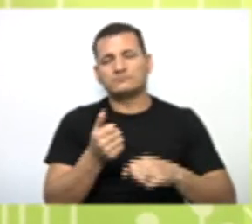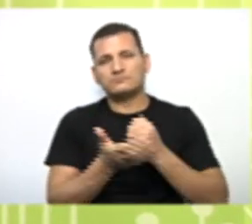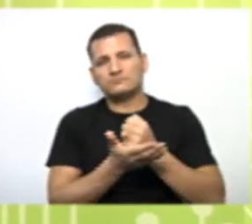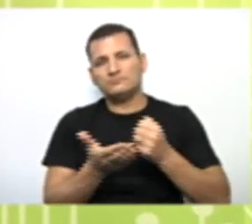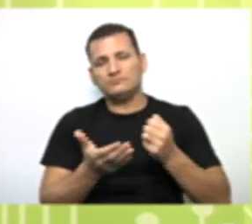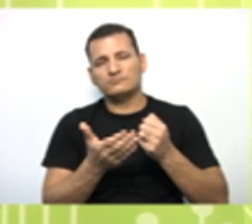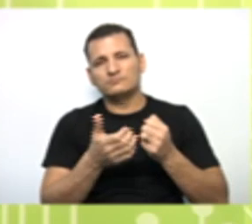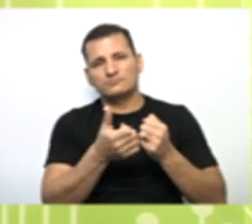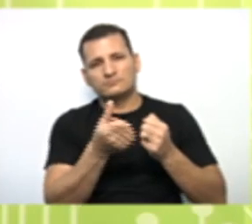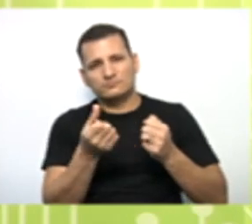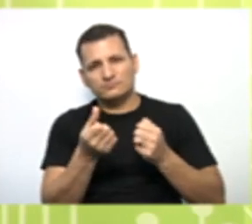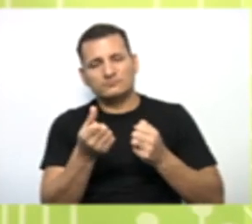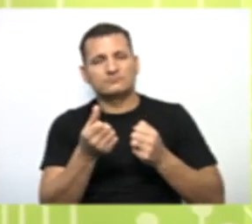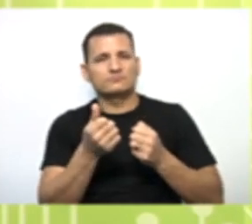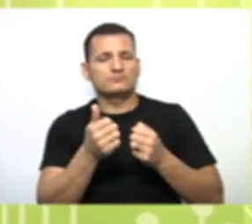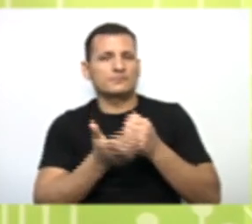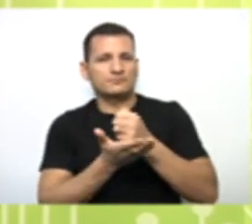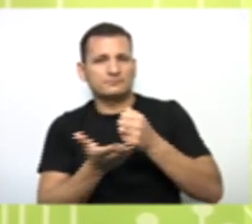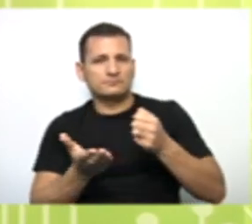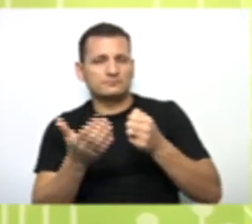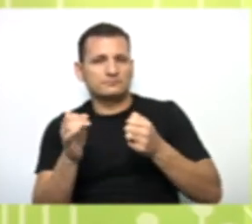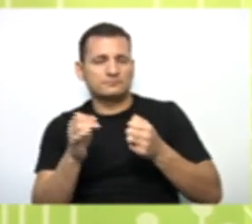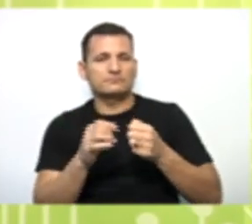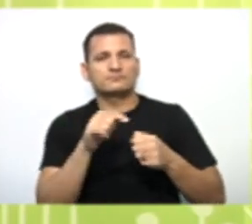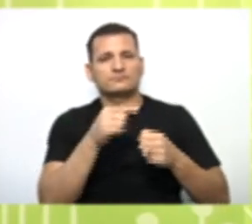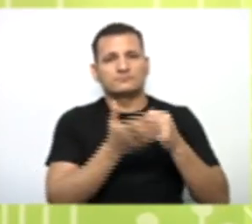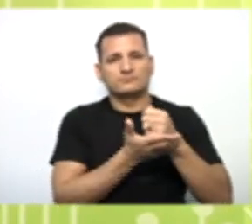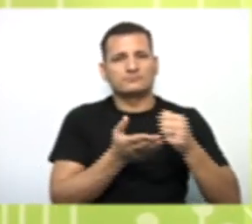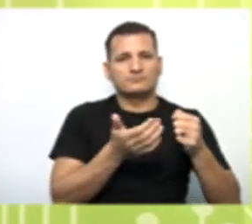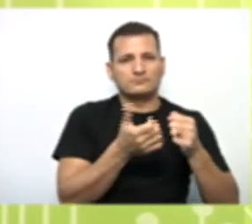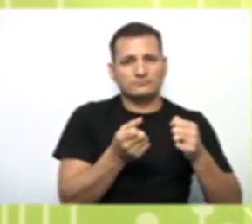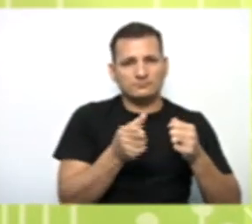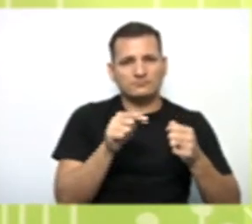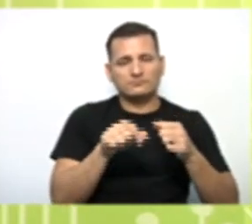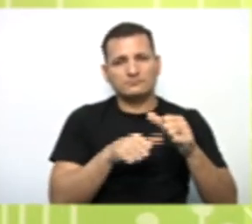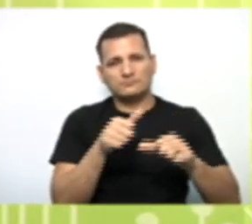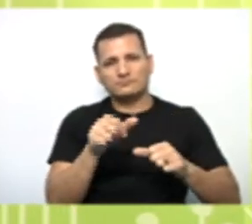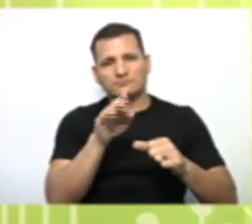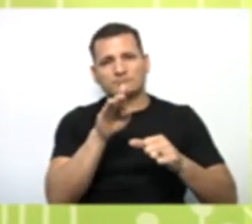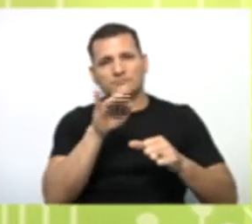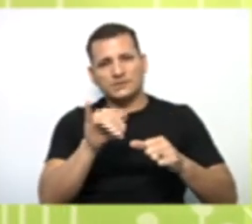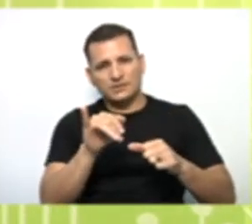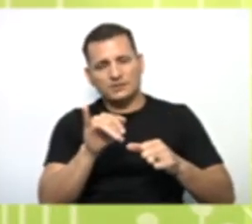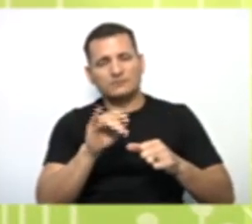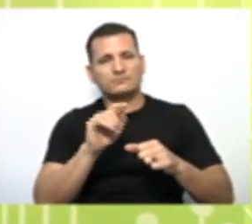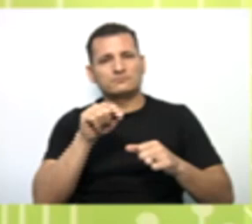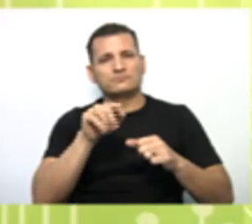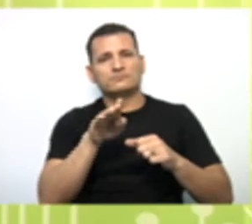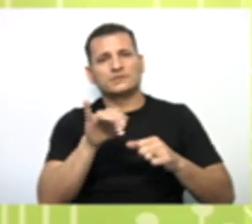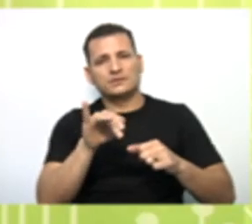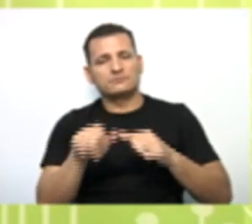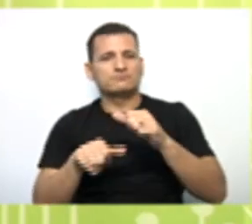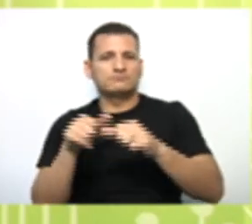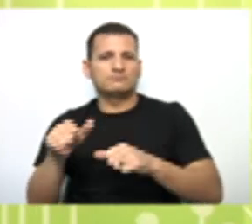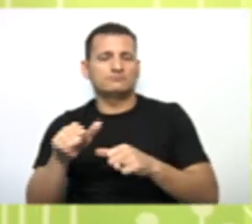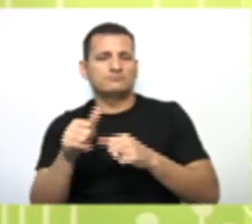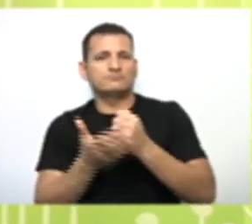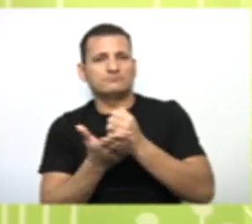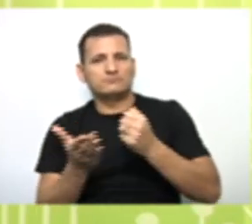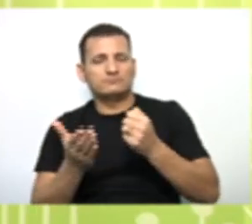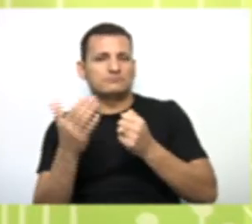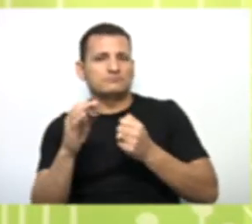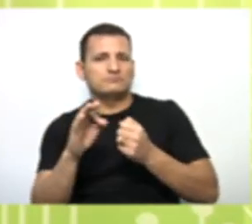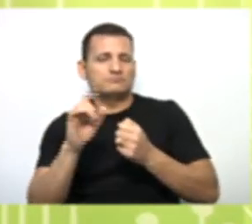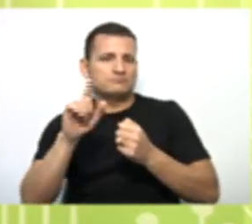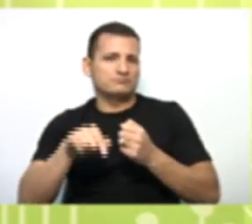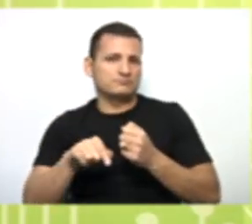para decimal. Primeira coisa, eu pego o hexadecimal, transformo para binário e do binário para decimal. É assim